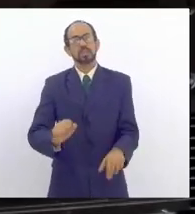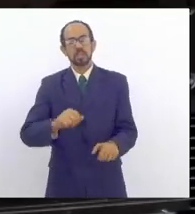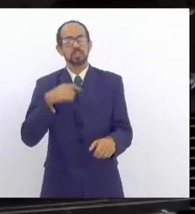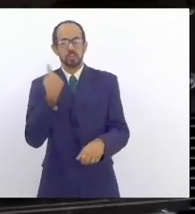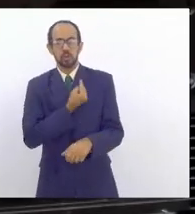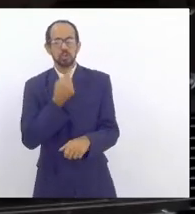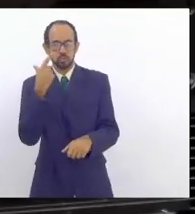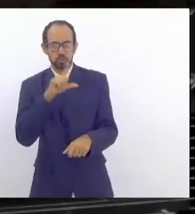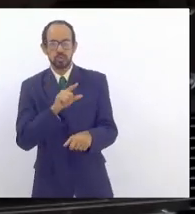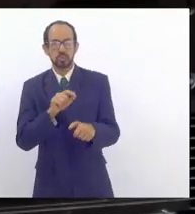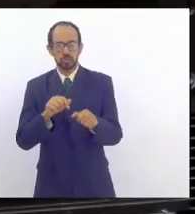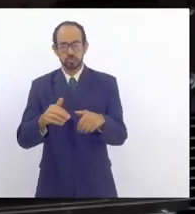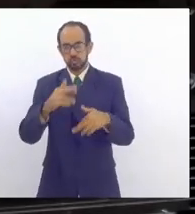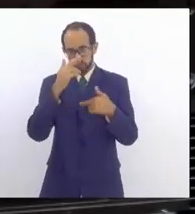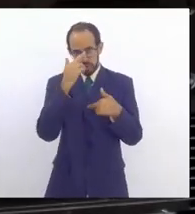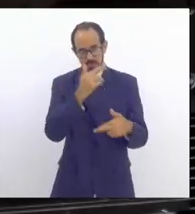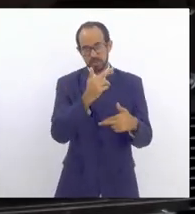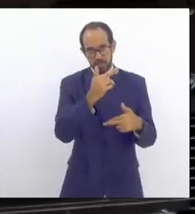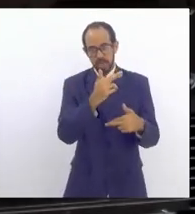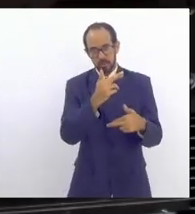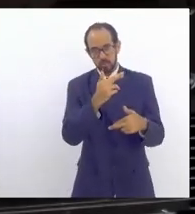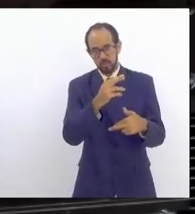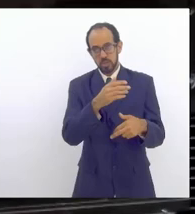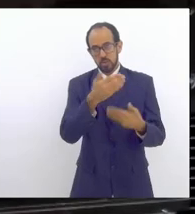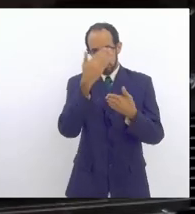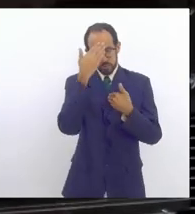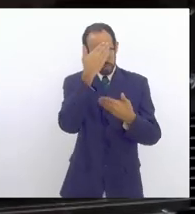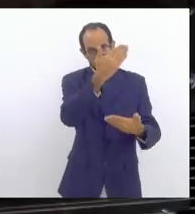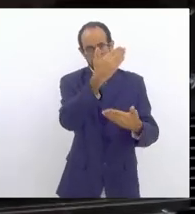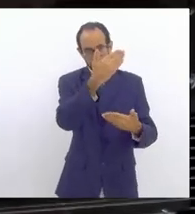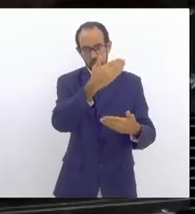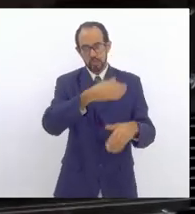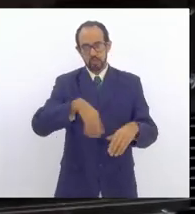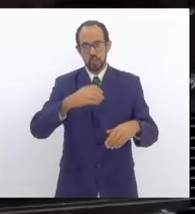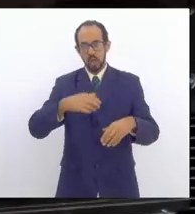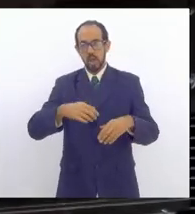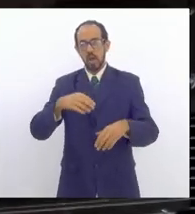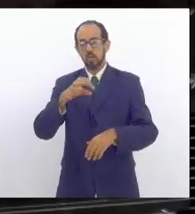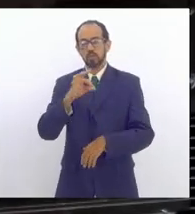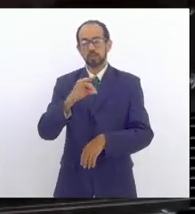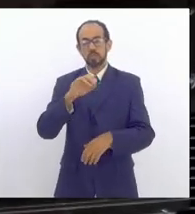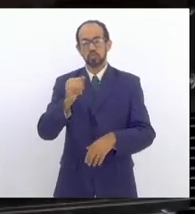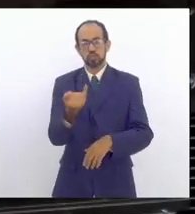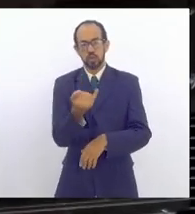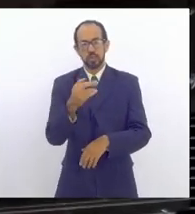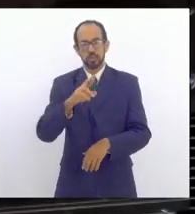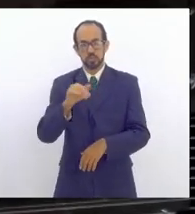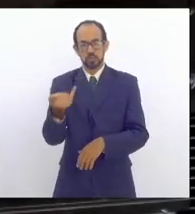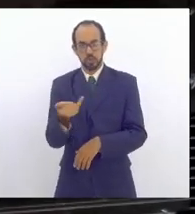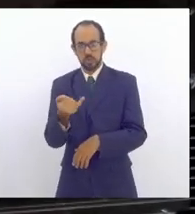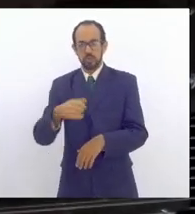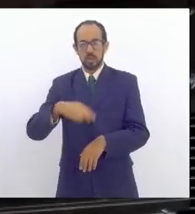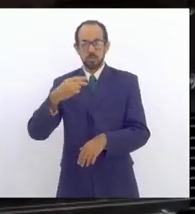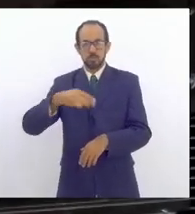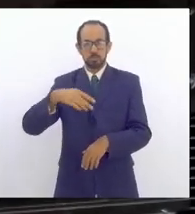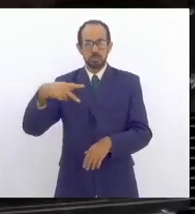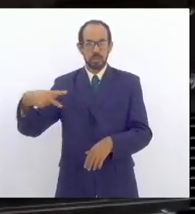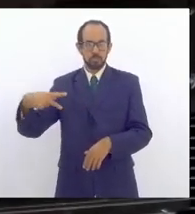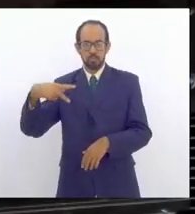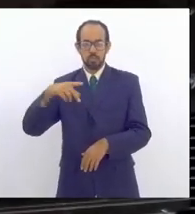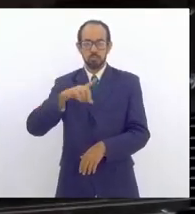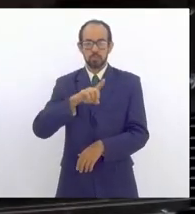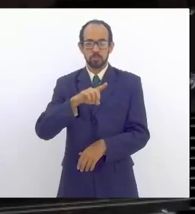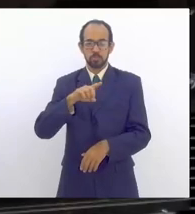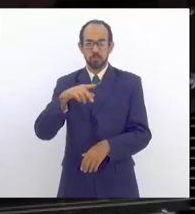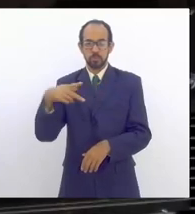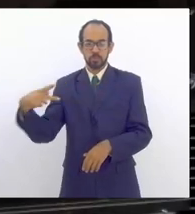e cumprido. E eu queria agradecer muito o Tribunal de Justiça, o Ministério Público Estadual, a Defensoria